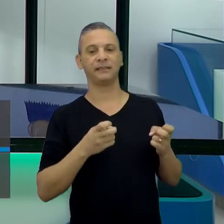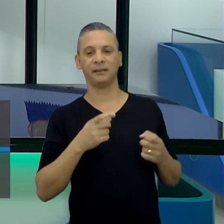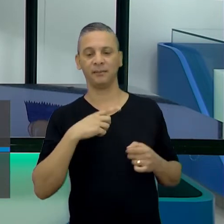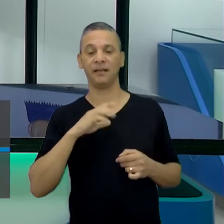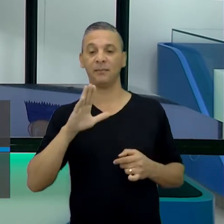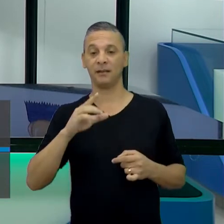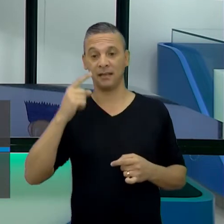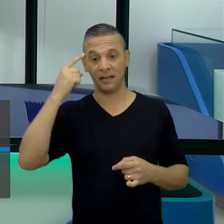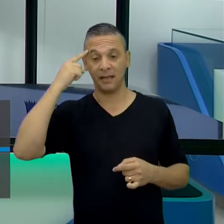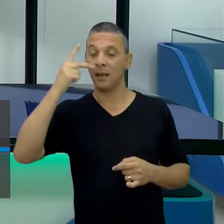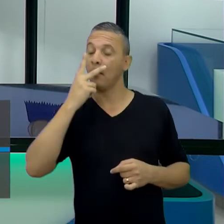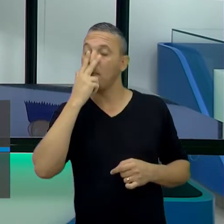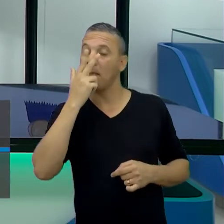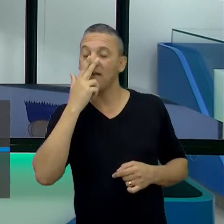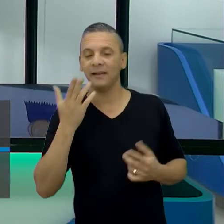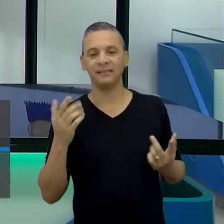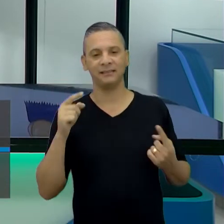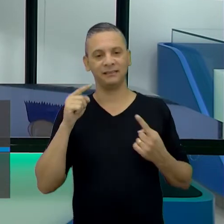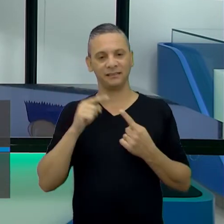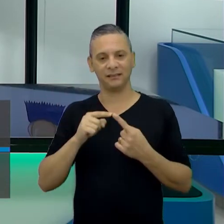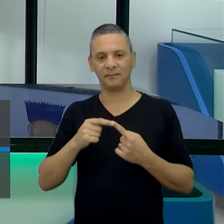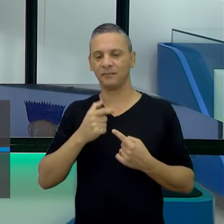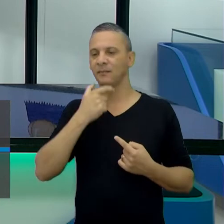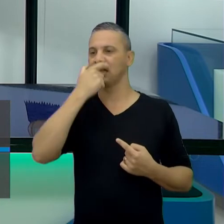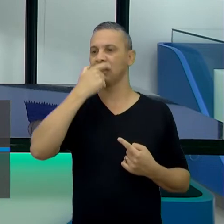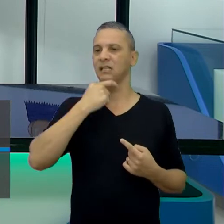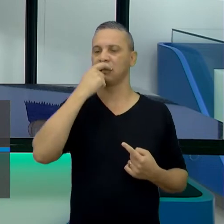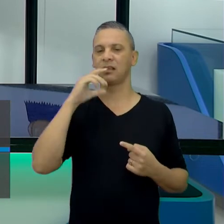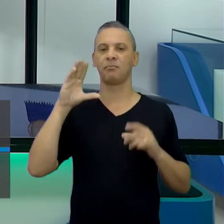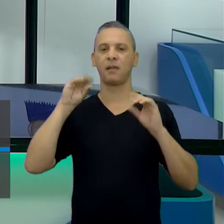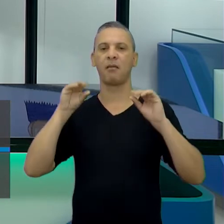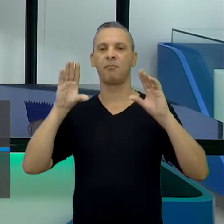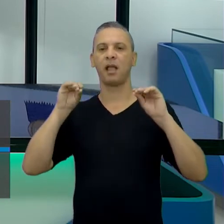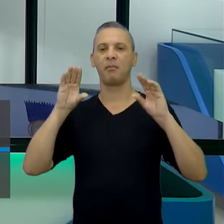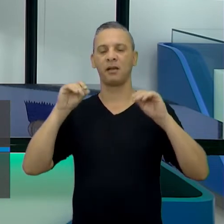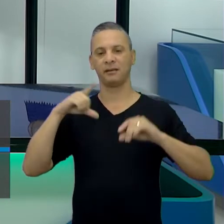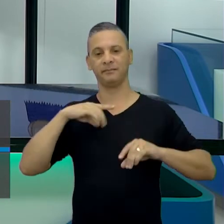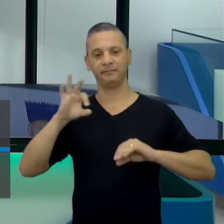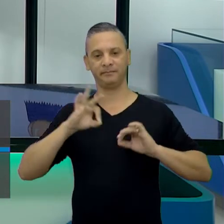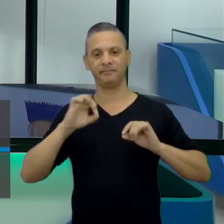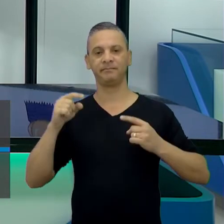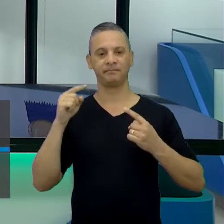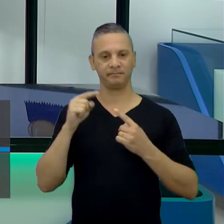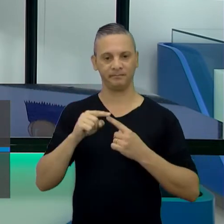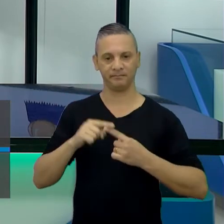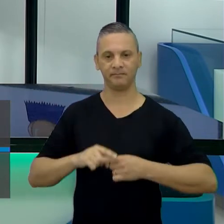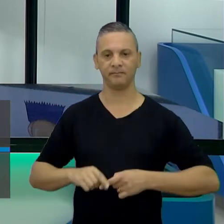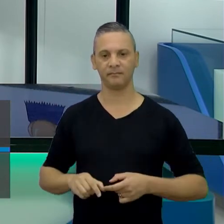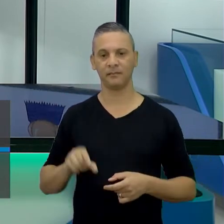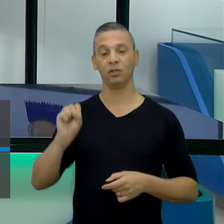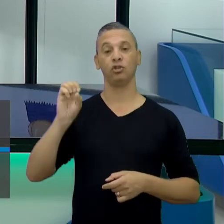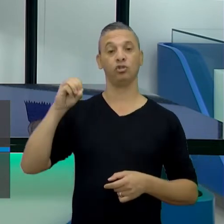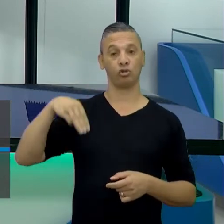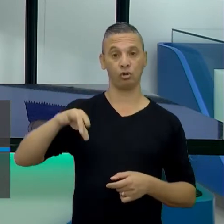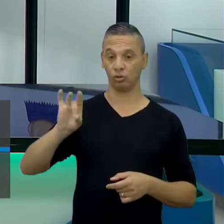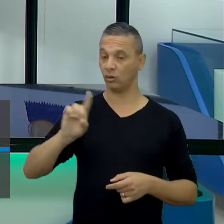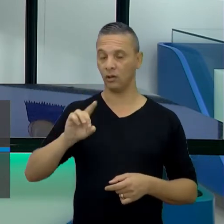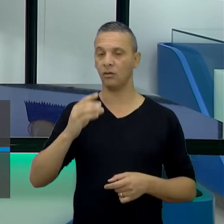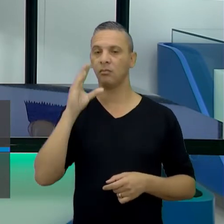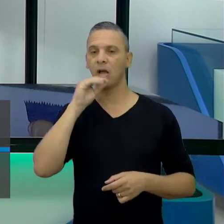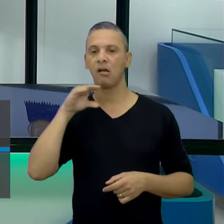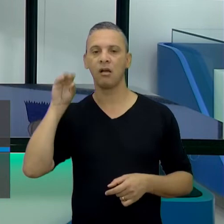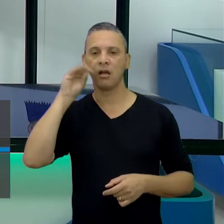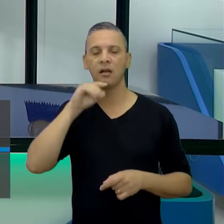Mas a ideia é essa. Sim, mas aqui, até o mexer aqui da boca, então eles trabalham também nisso. Exatamente. Não só no som, eles mexem na imagem